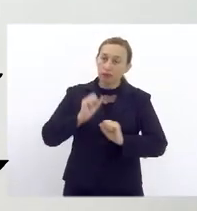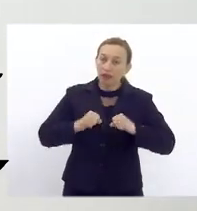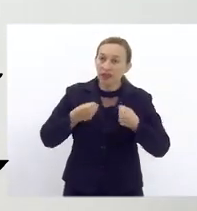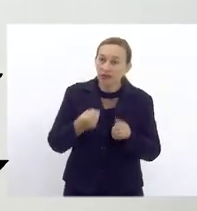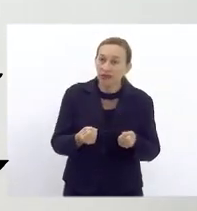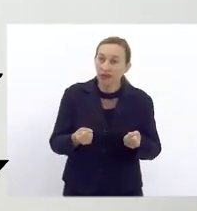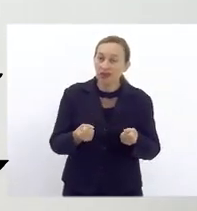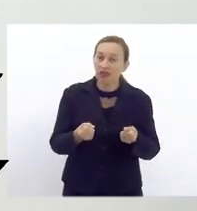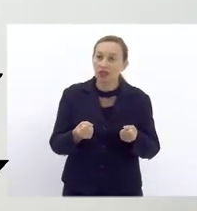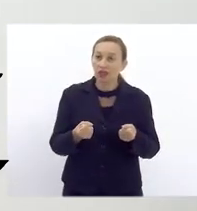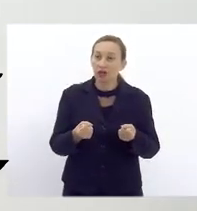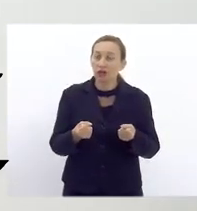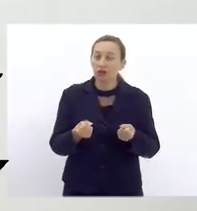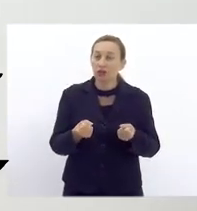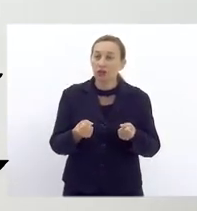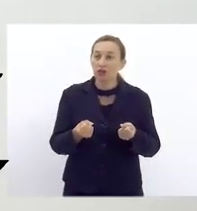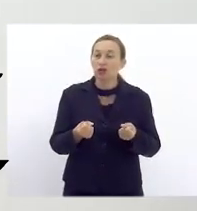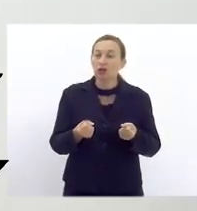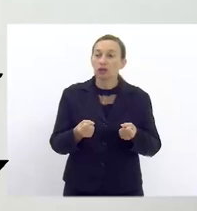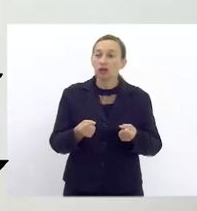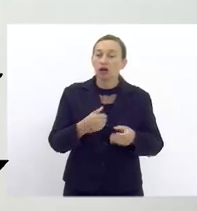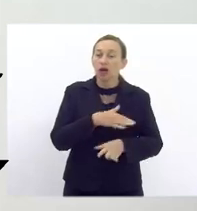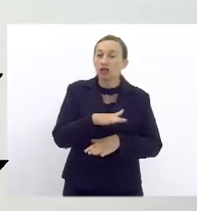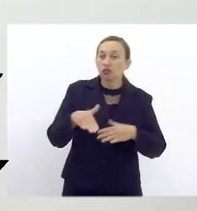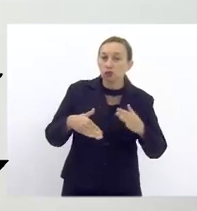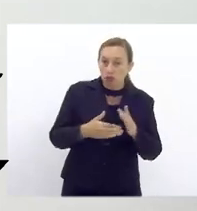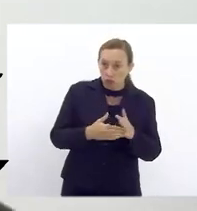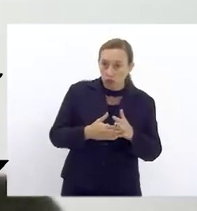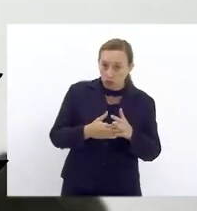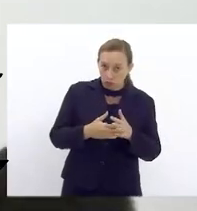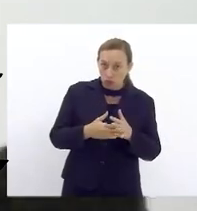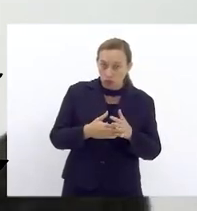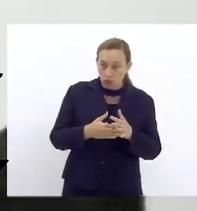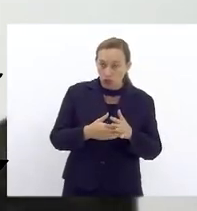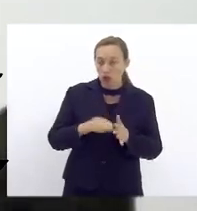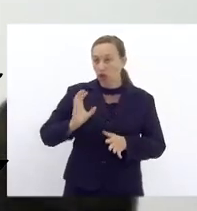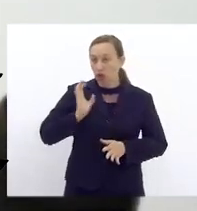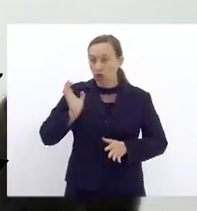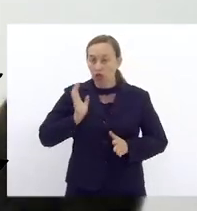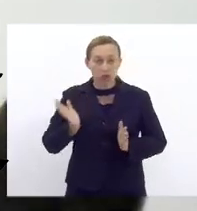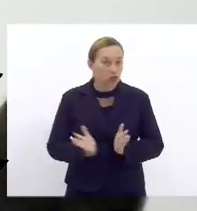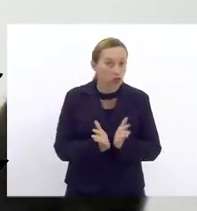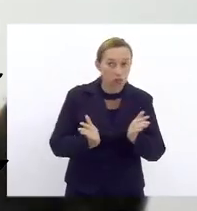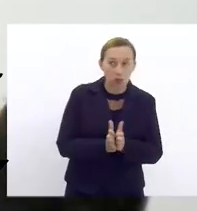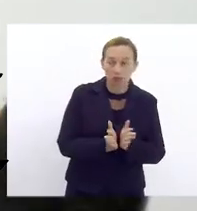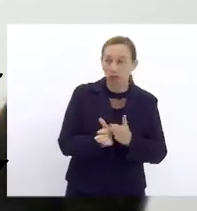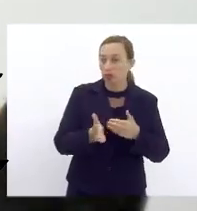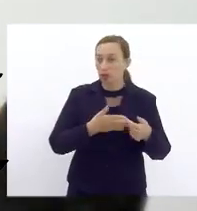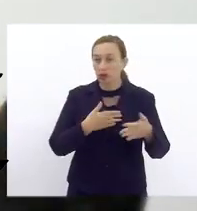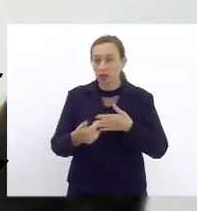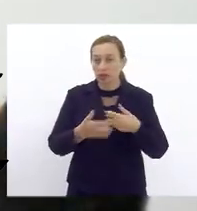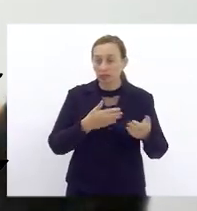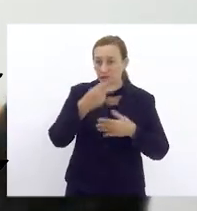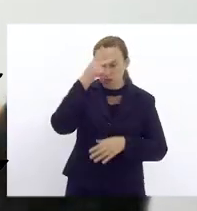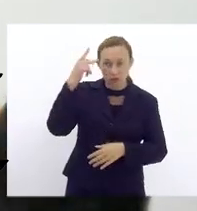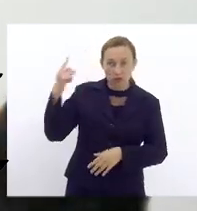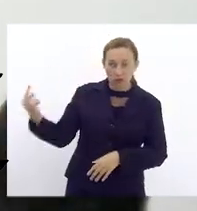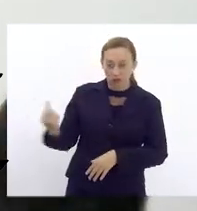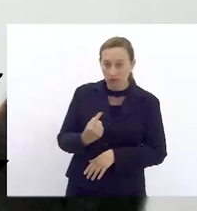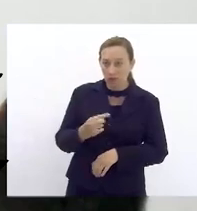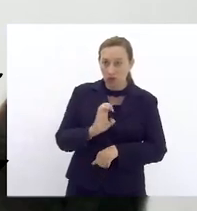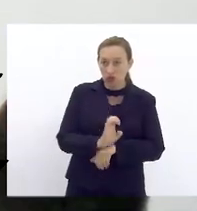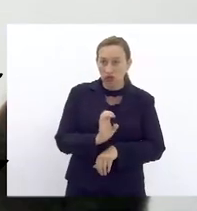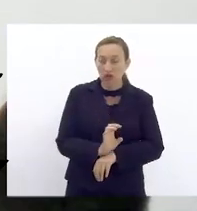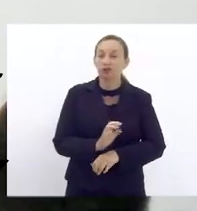a coroa e os cidadãos também defender aristocracia as pessoas ricas e europeias portuguesas que vinham para esse estado